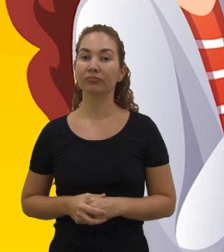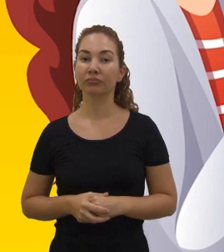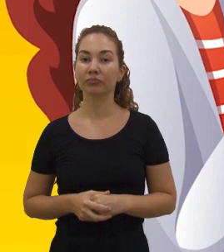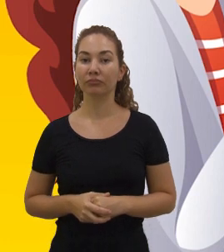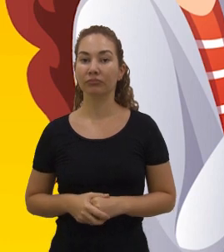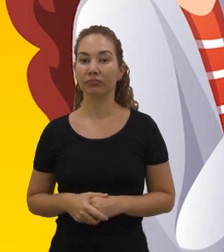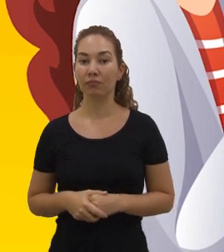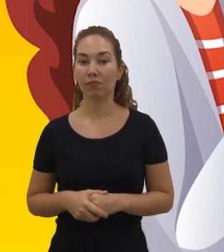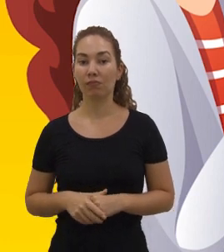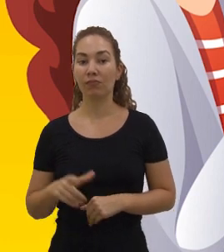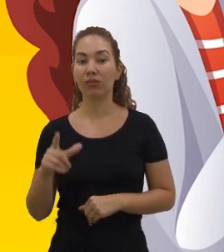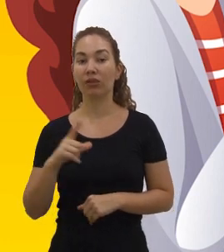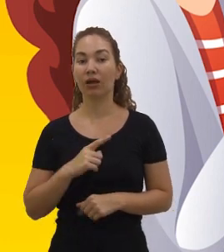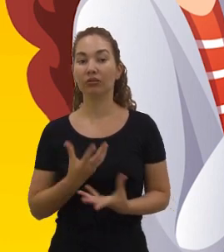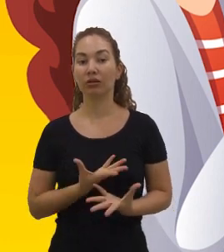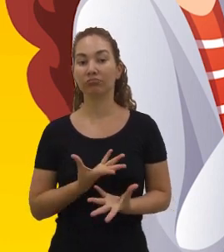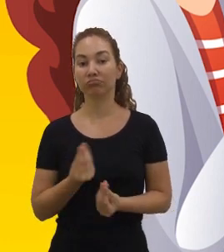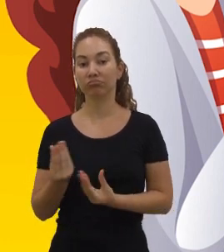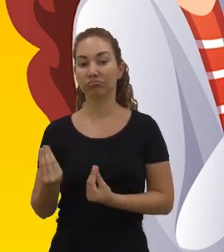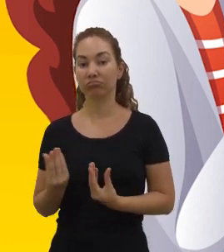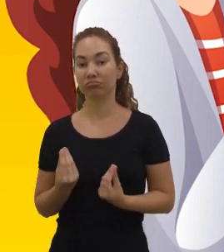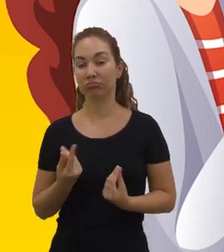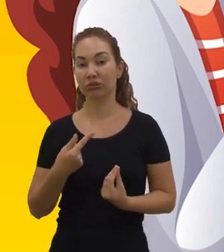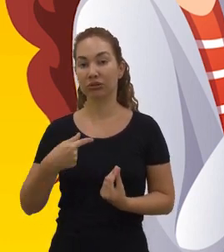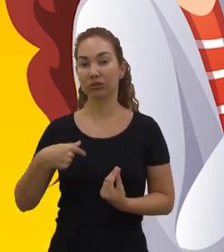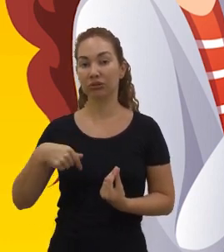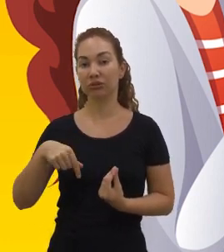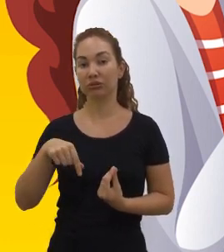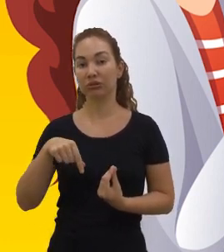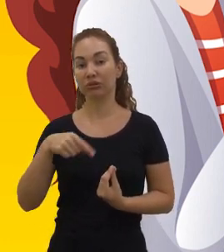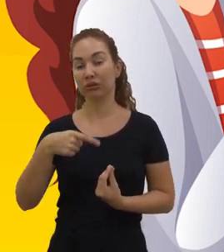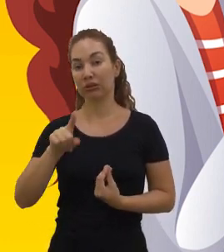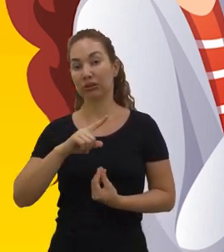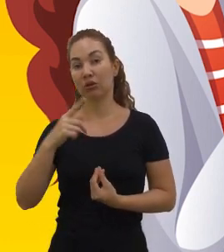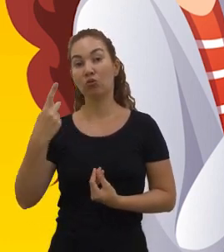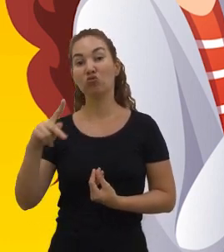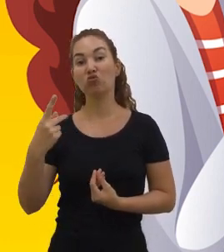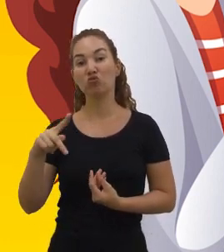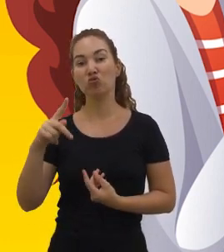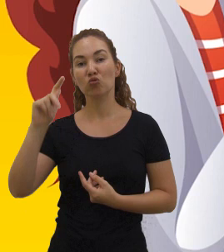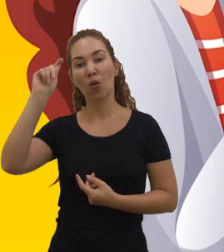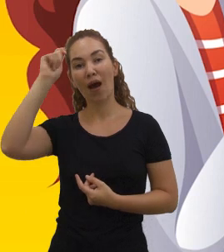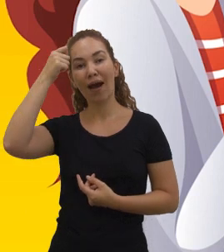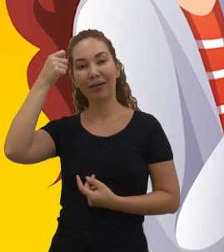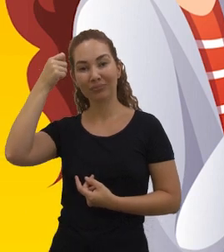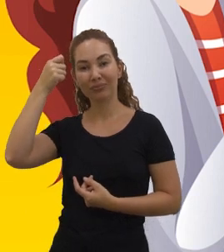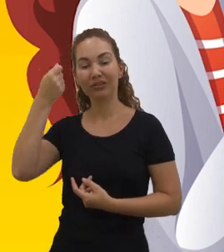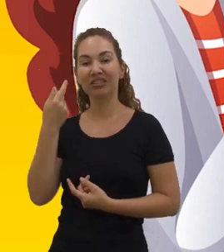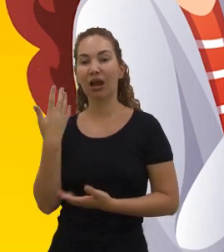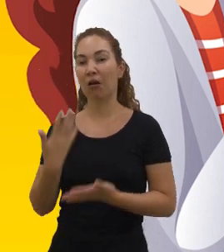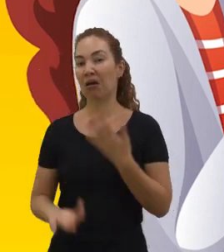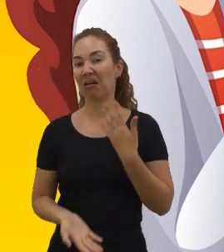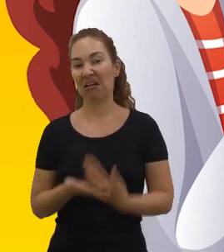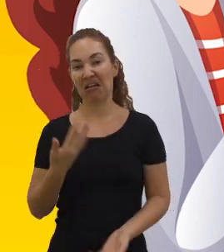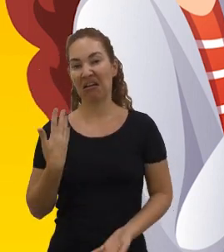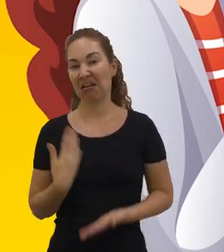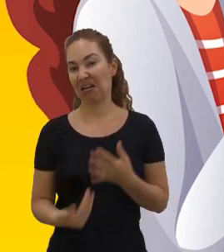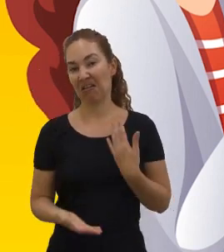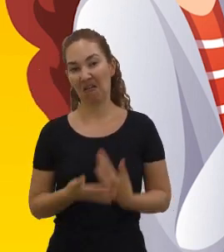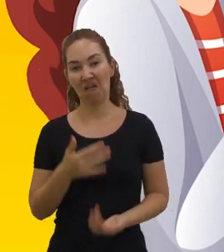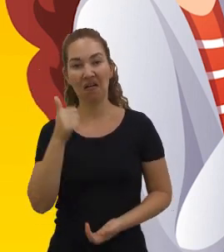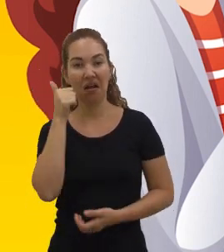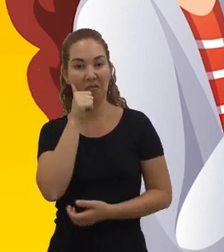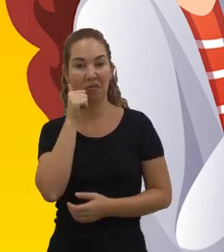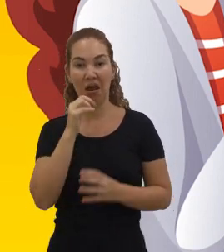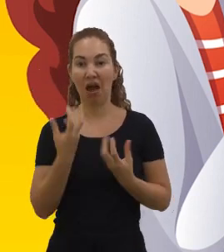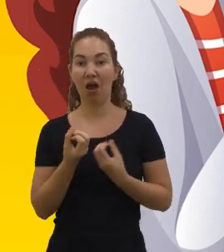Sim, não, e tem muitas, né, gente? Aqui também eu vi Não Sou Tuas Negas, né? Que trata a mulher negra como qualquer uma, ou de todo